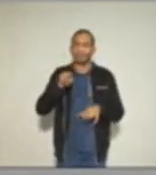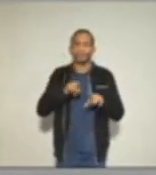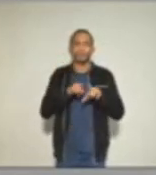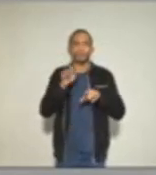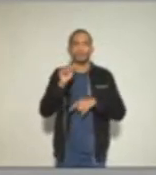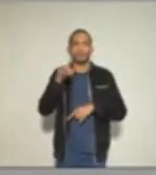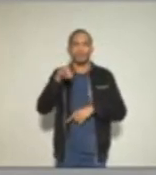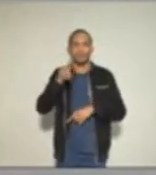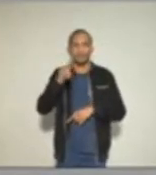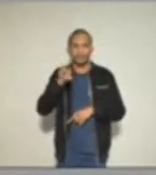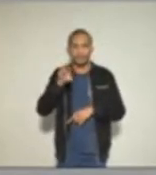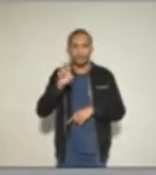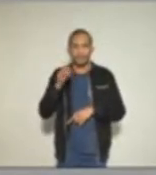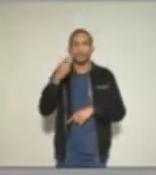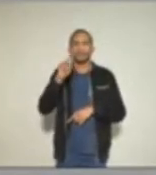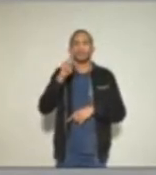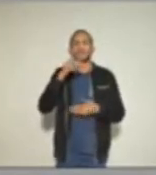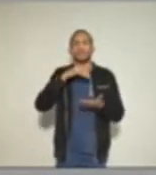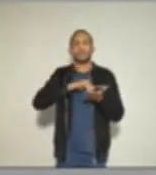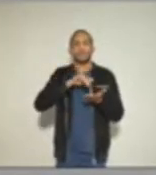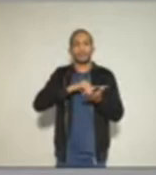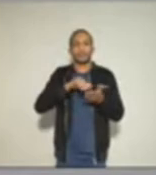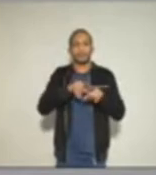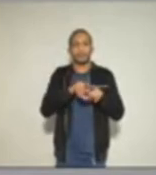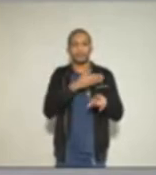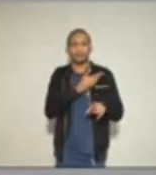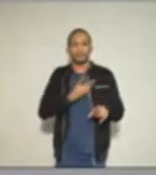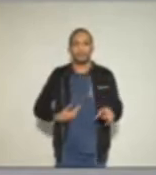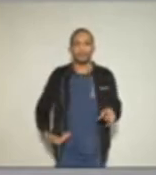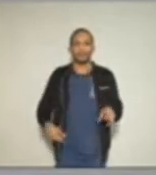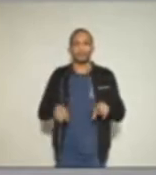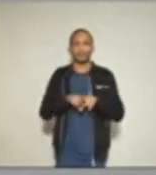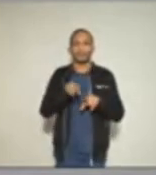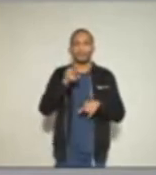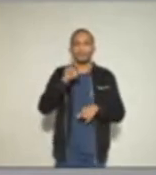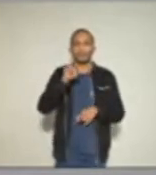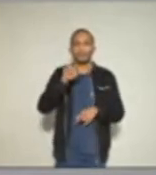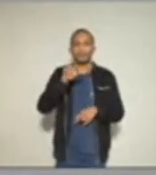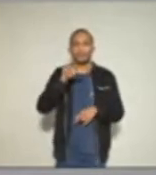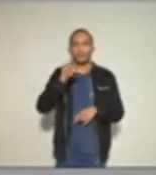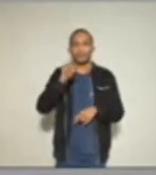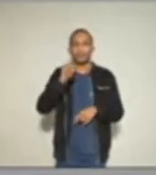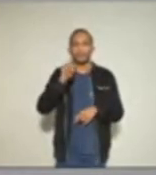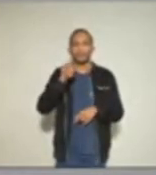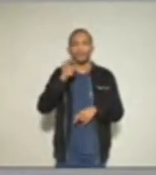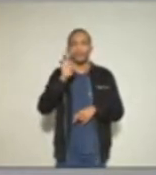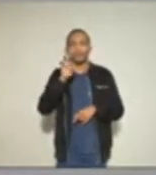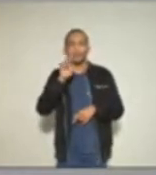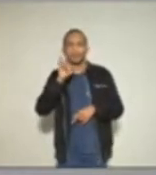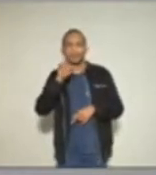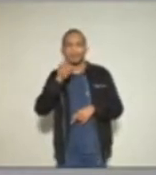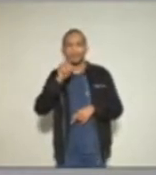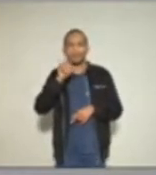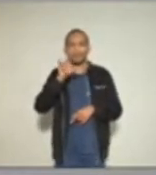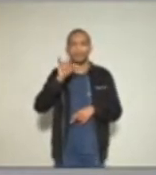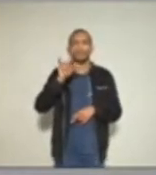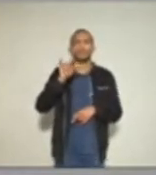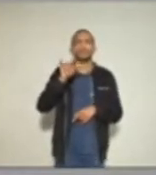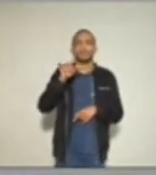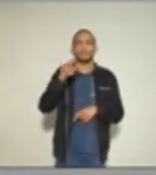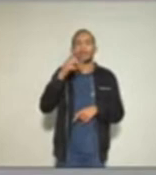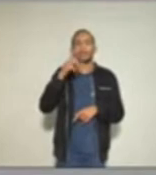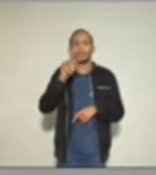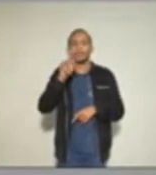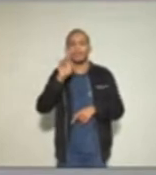dos secretários municipais Rubens Rizek, de Governo, senhor Ricardo Trípoli, da Casa Civil, senhor Guilherme Bueno, da